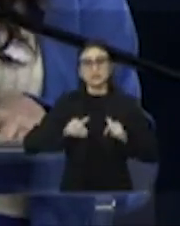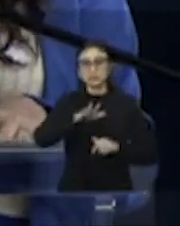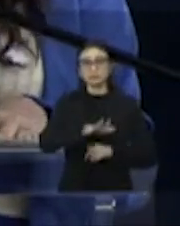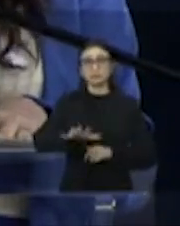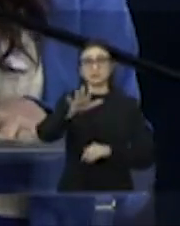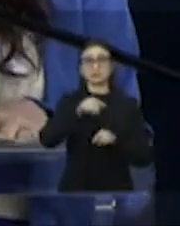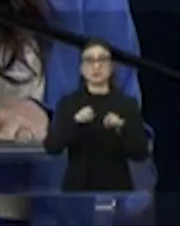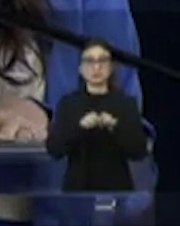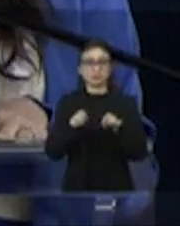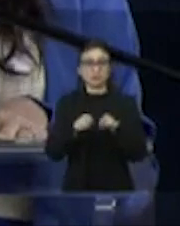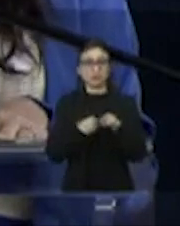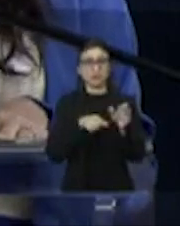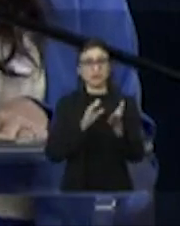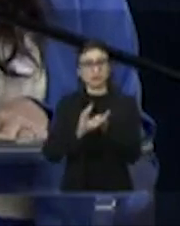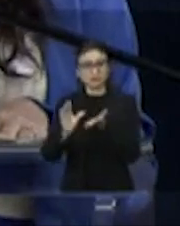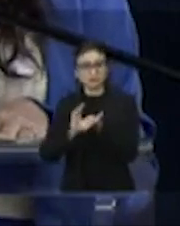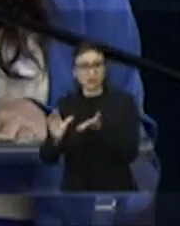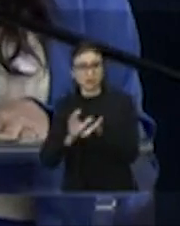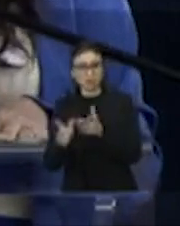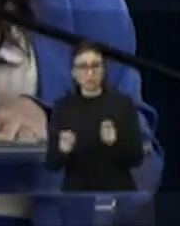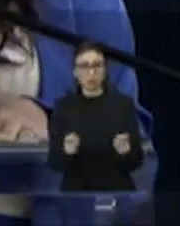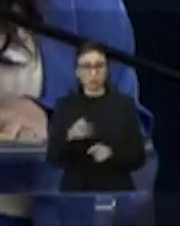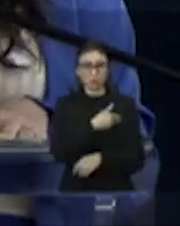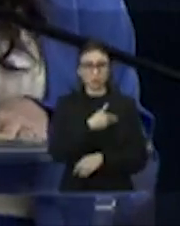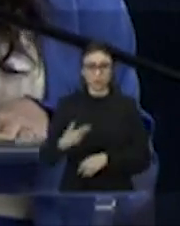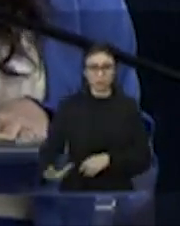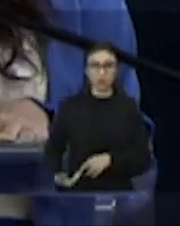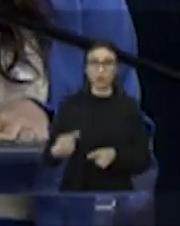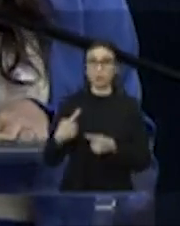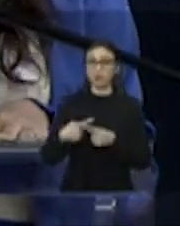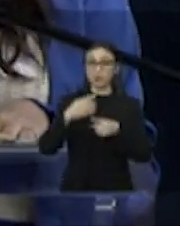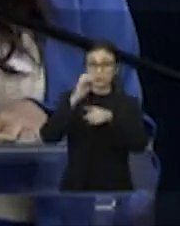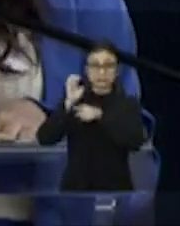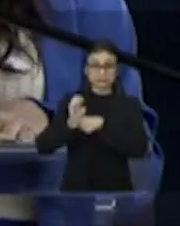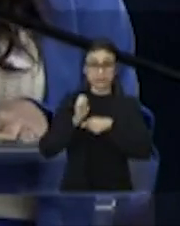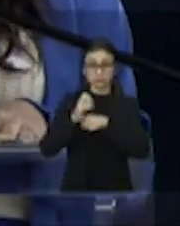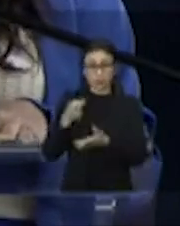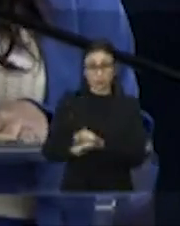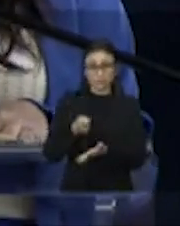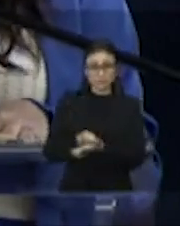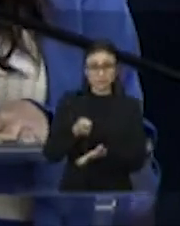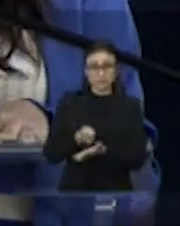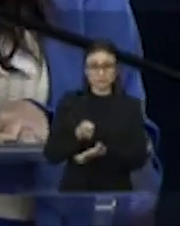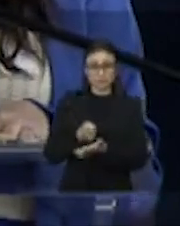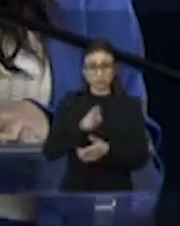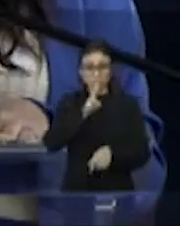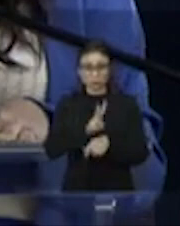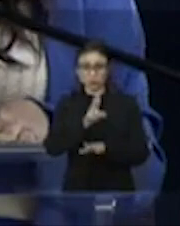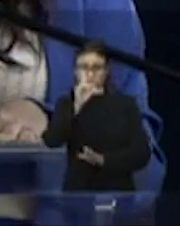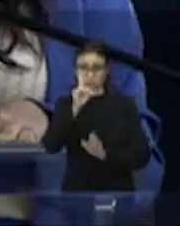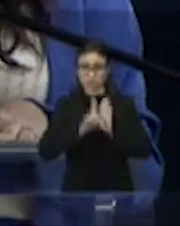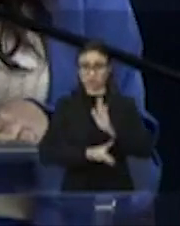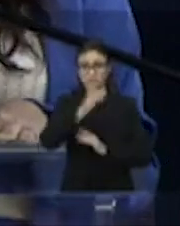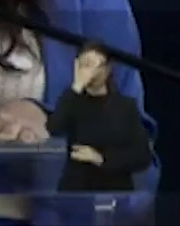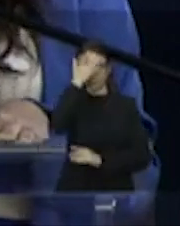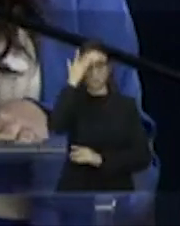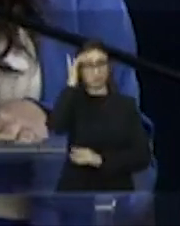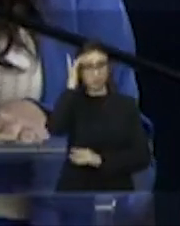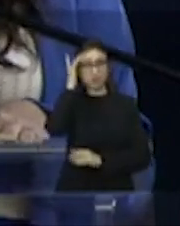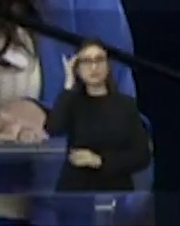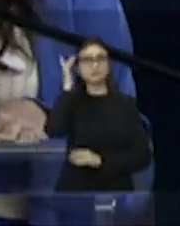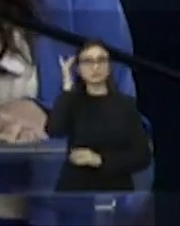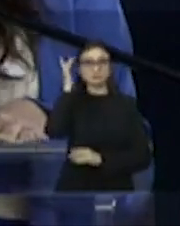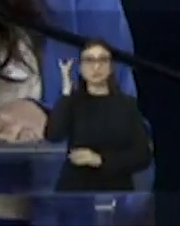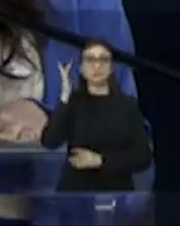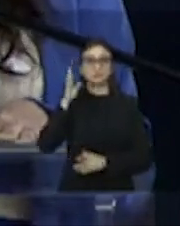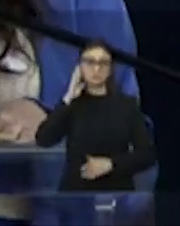também por investimentos e controle públicos, pois o Estado tem a obrigação de zelar pelos direitos das pessoas, com base nos